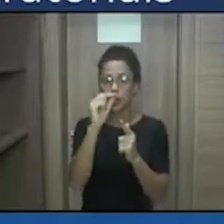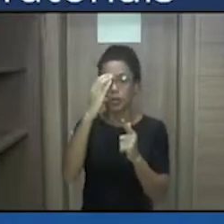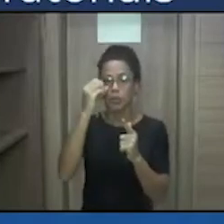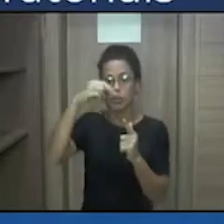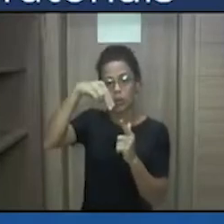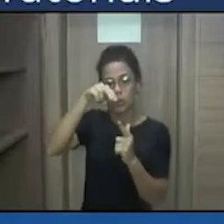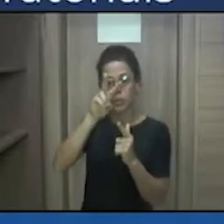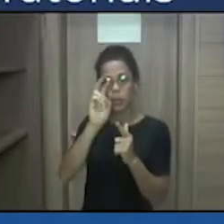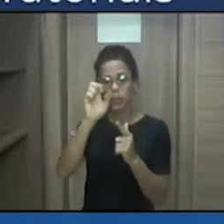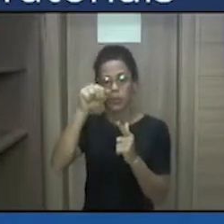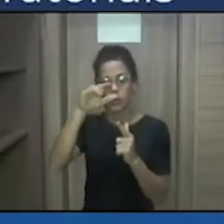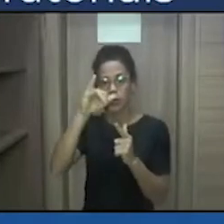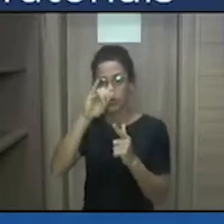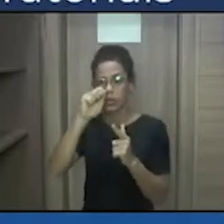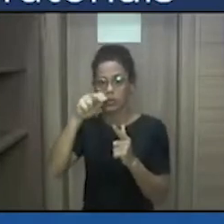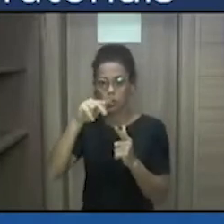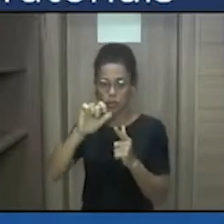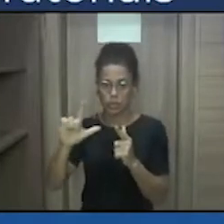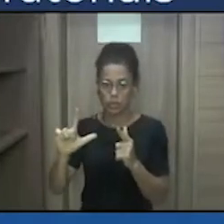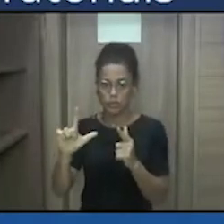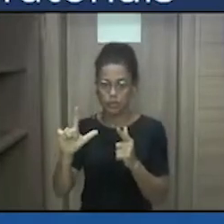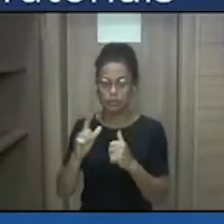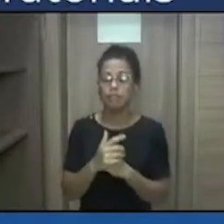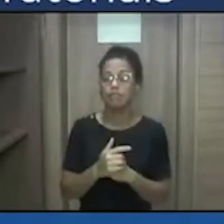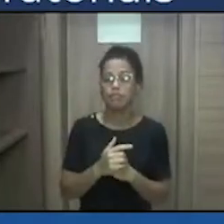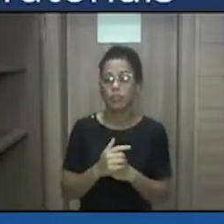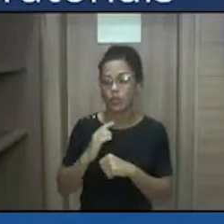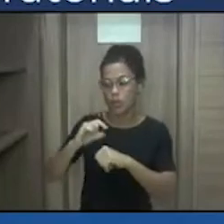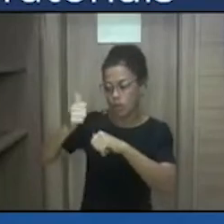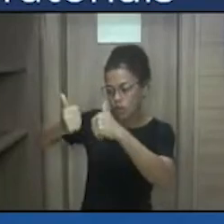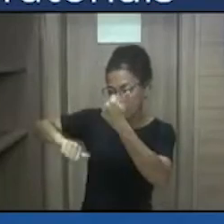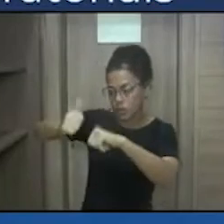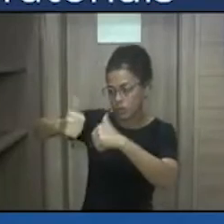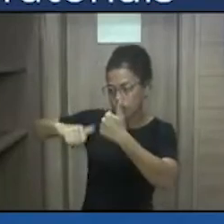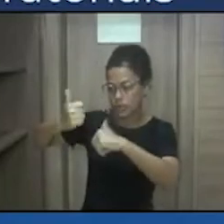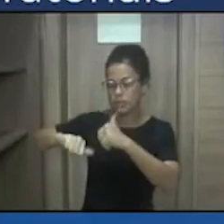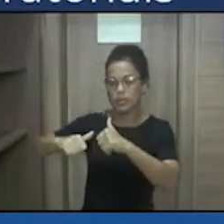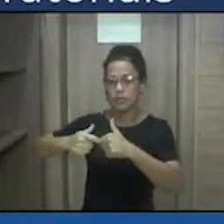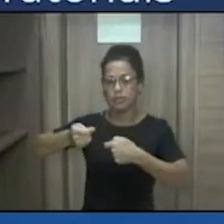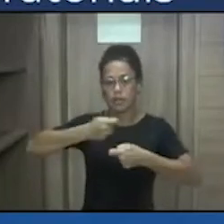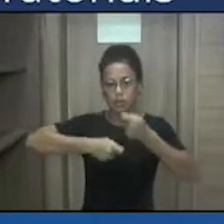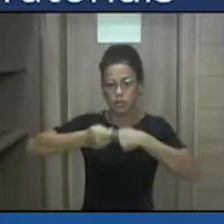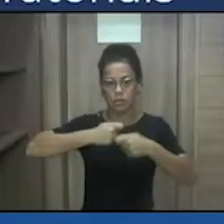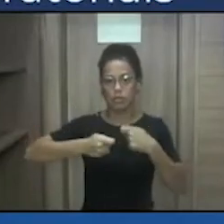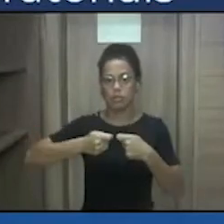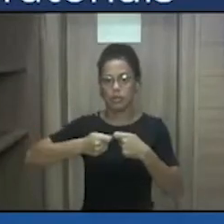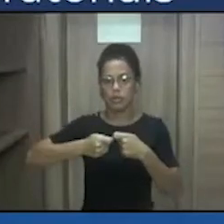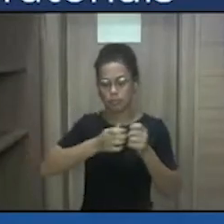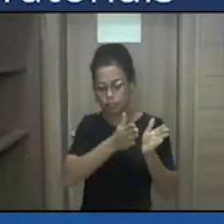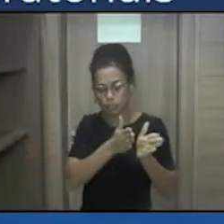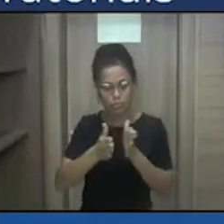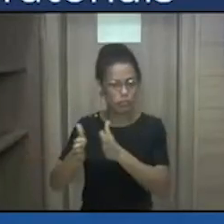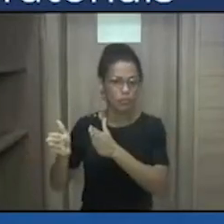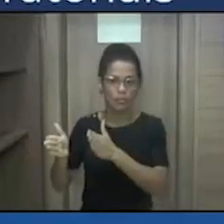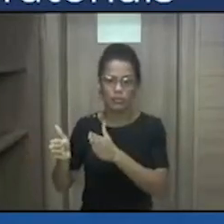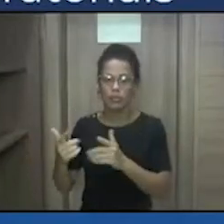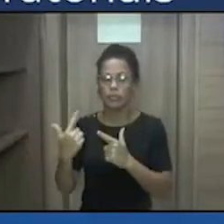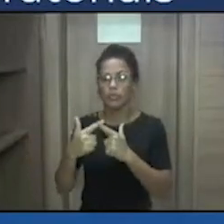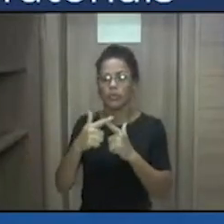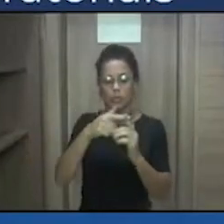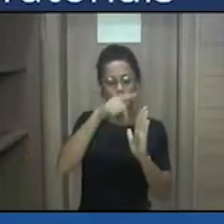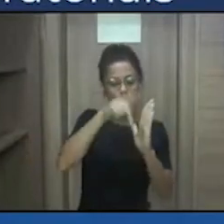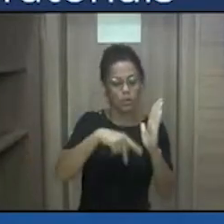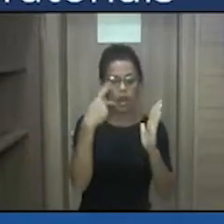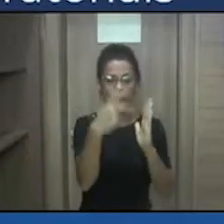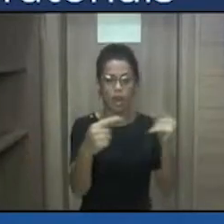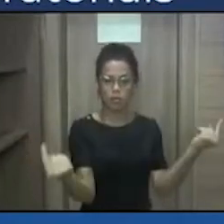do protocolo do Ministério da Saúde. Então, foi realizada uma avaliação econômica parcial com os protocolos do Ministério